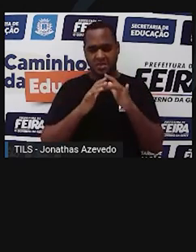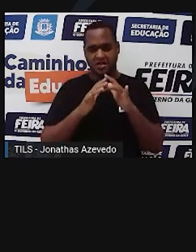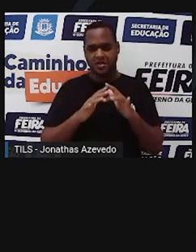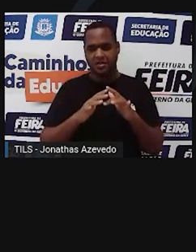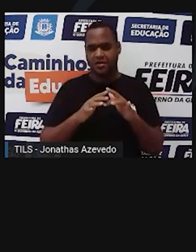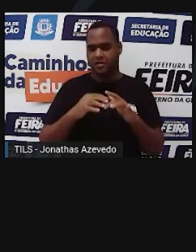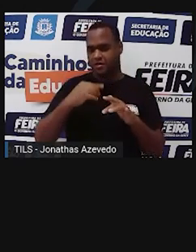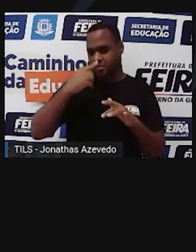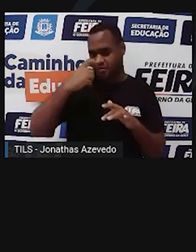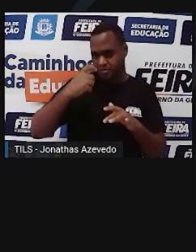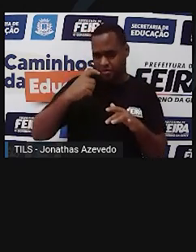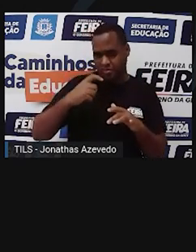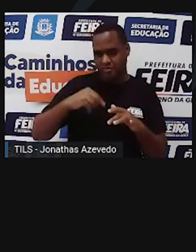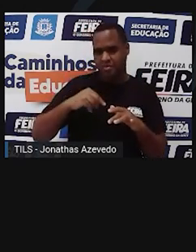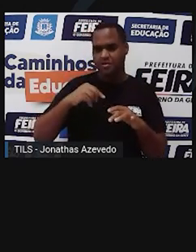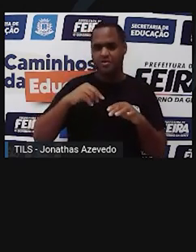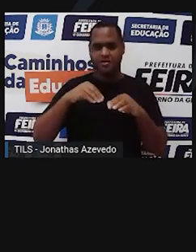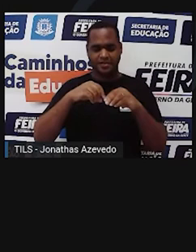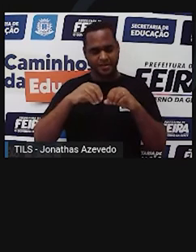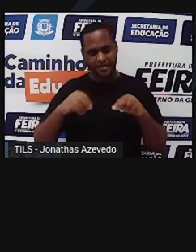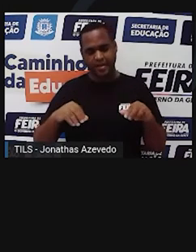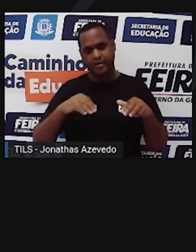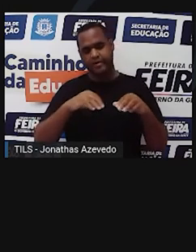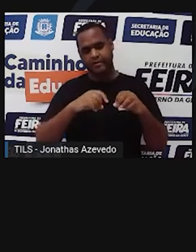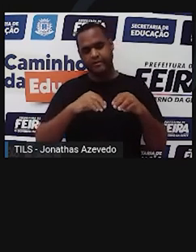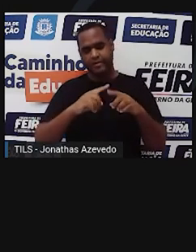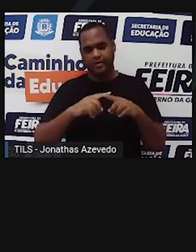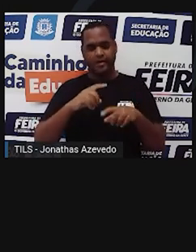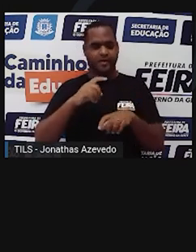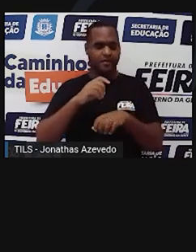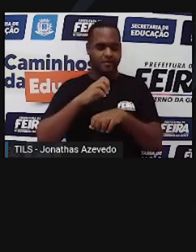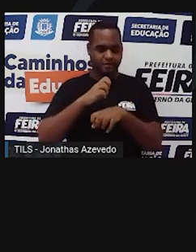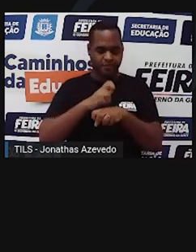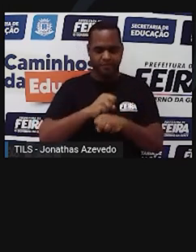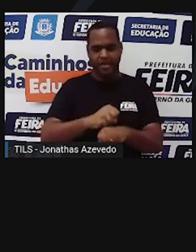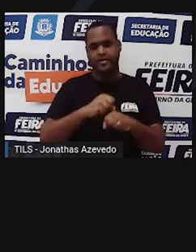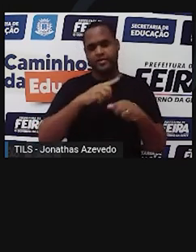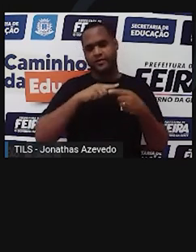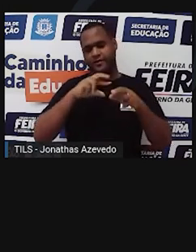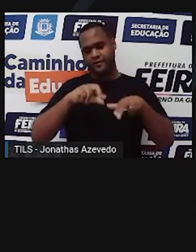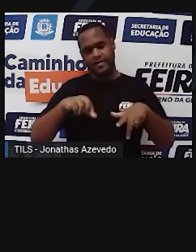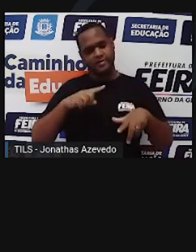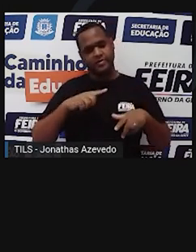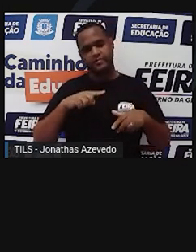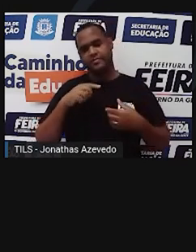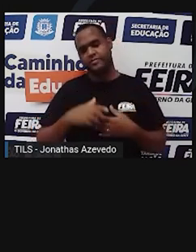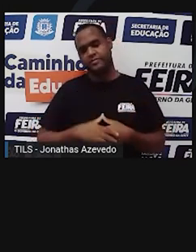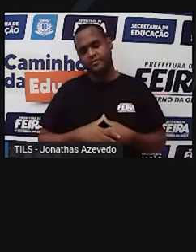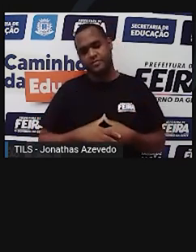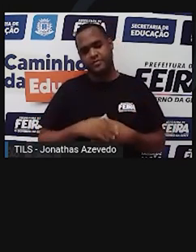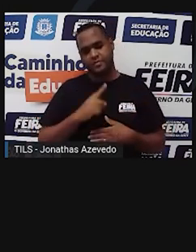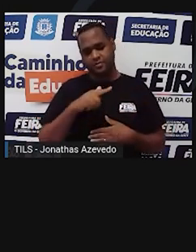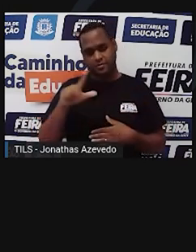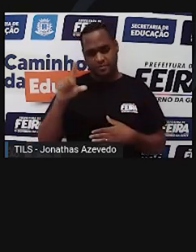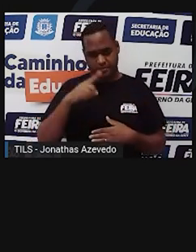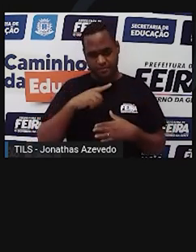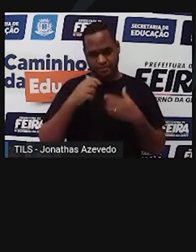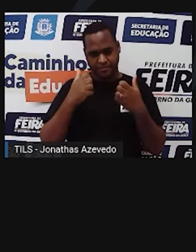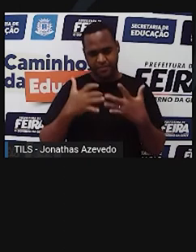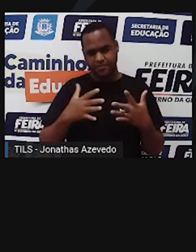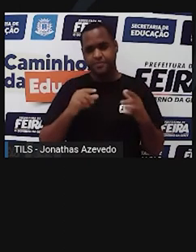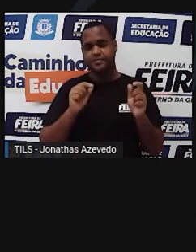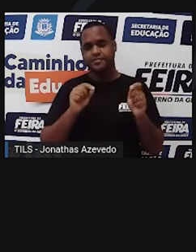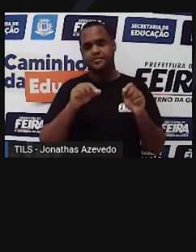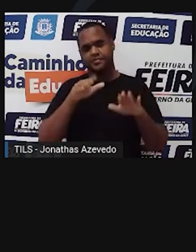depósito de terra, areia, argila, detritos e etc. E uma outra desvantagem é que, às